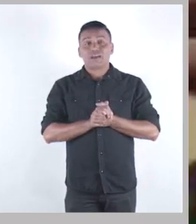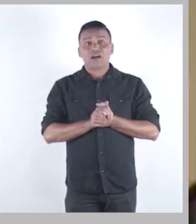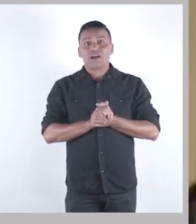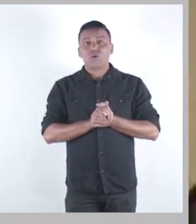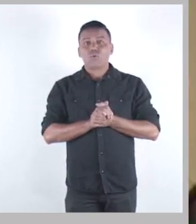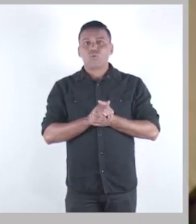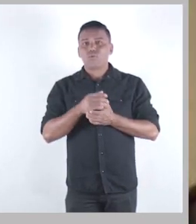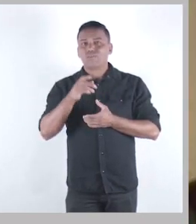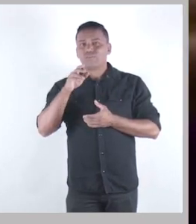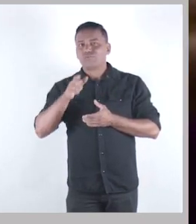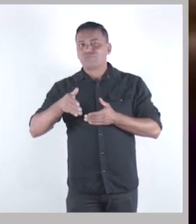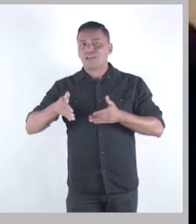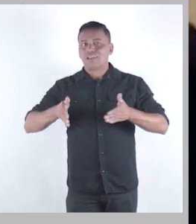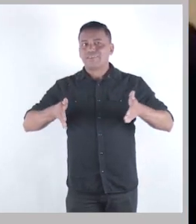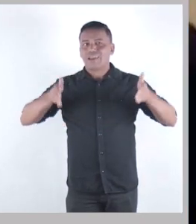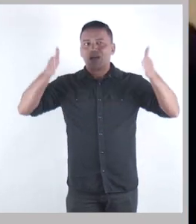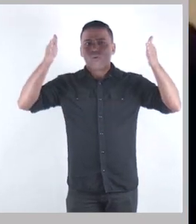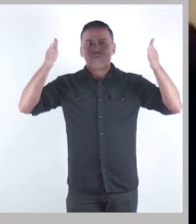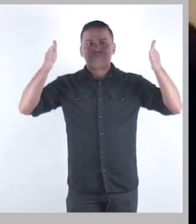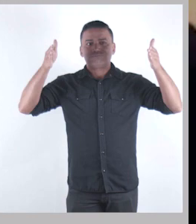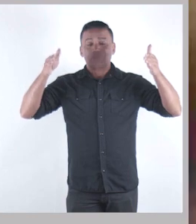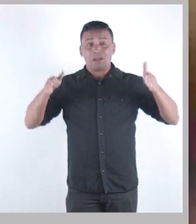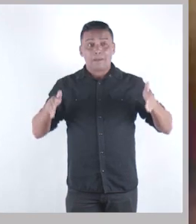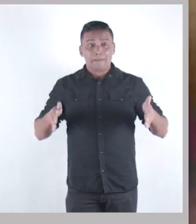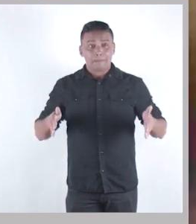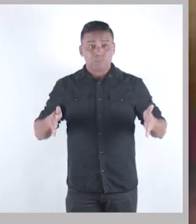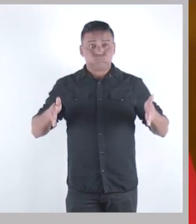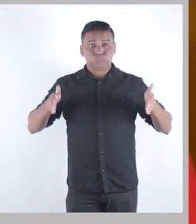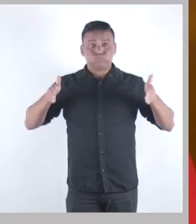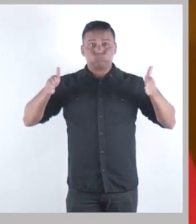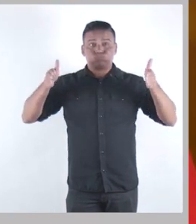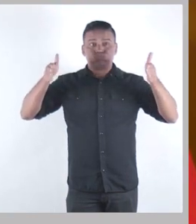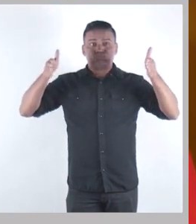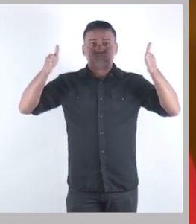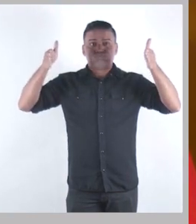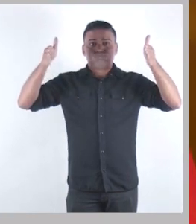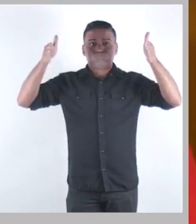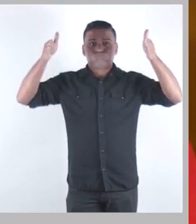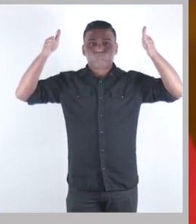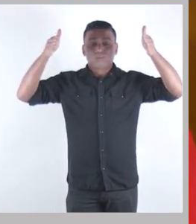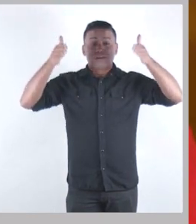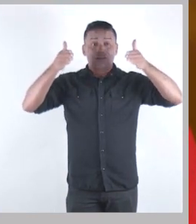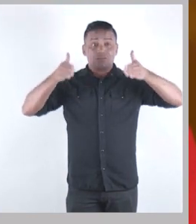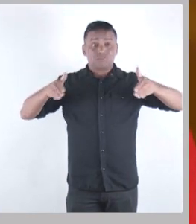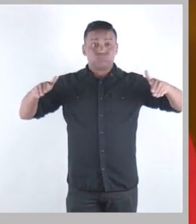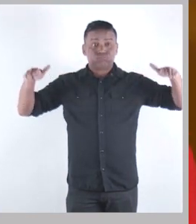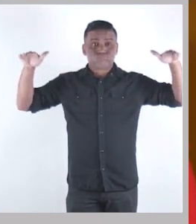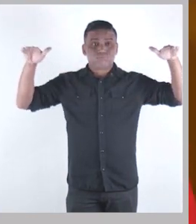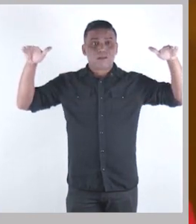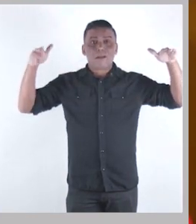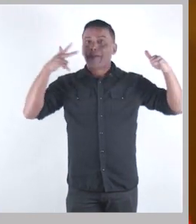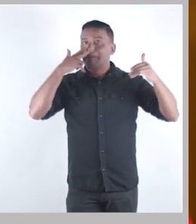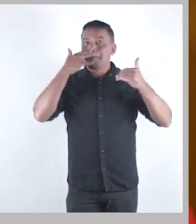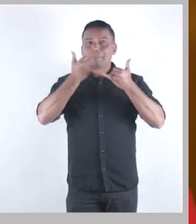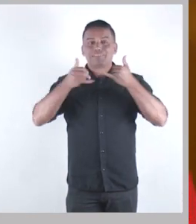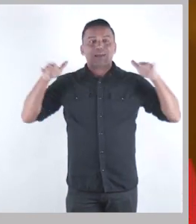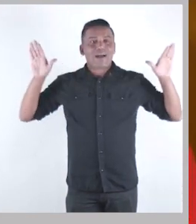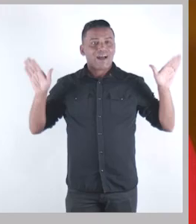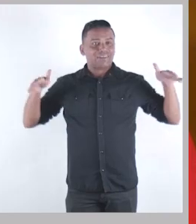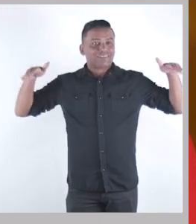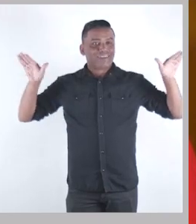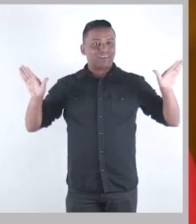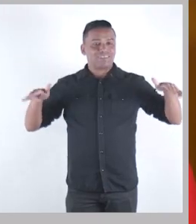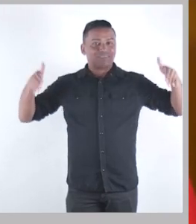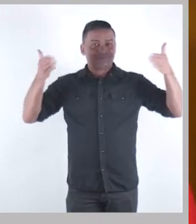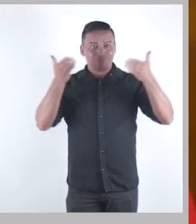assim para as laterais, as portas abriam para cima, né? Pareciam umas asas. E com as portas dos dois lados abertas para